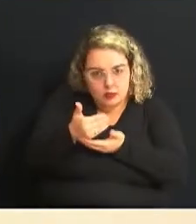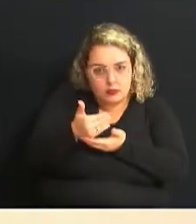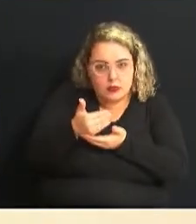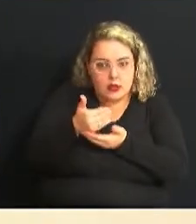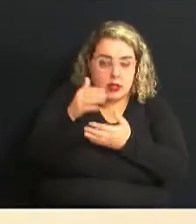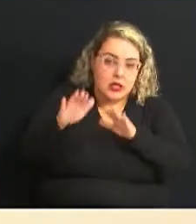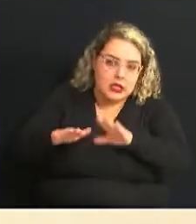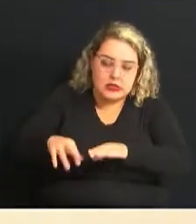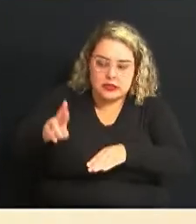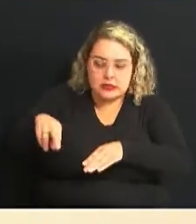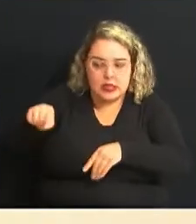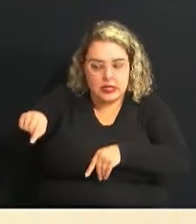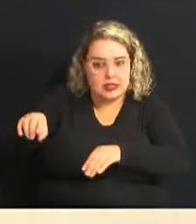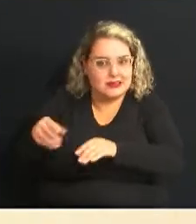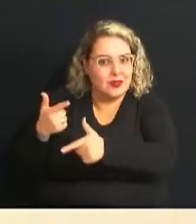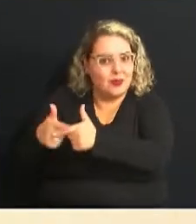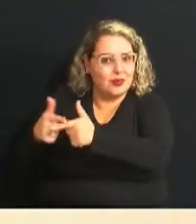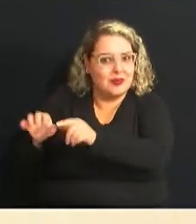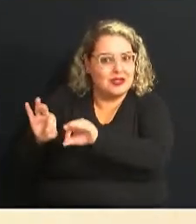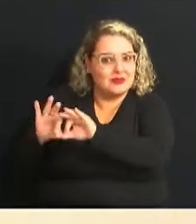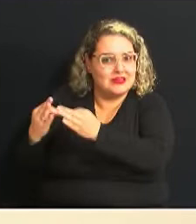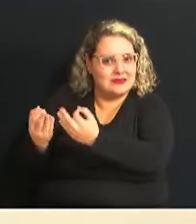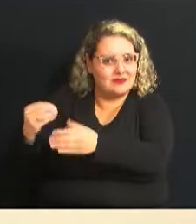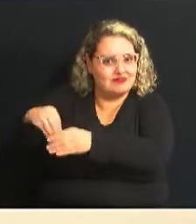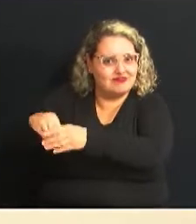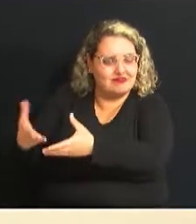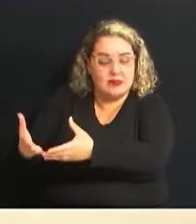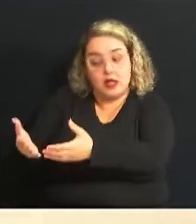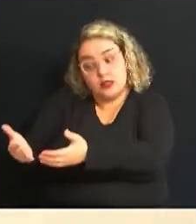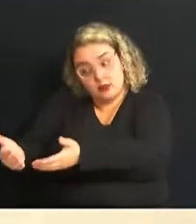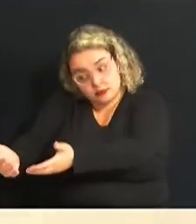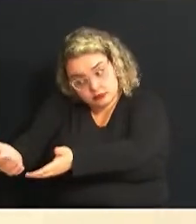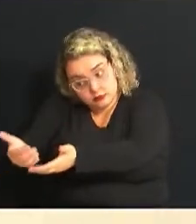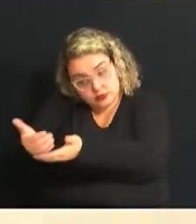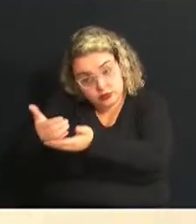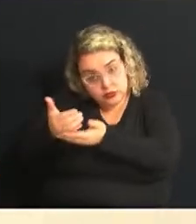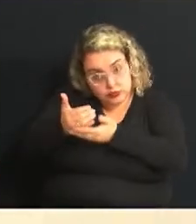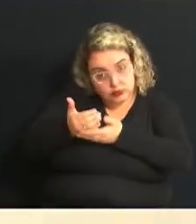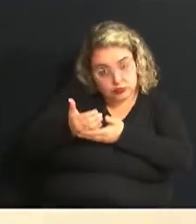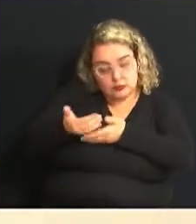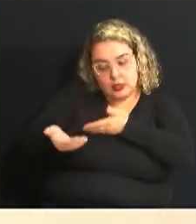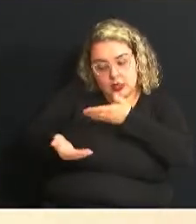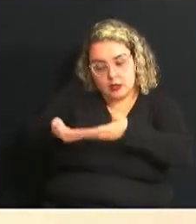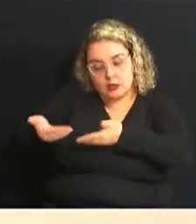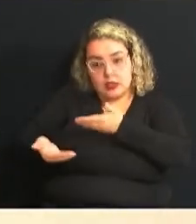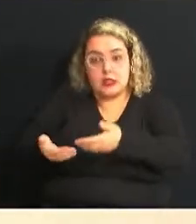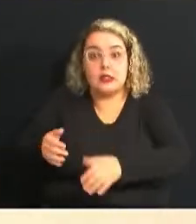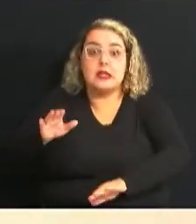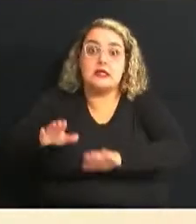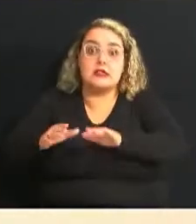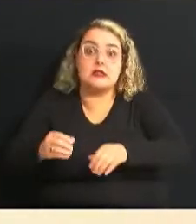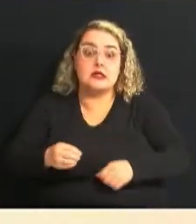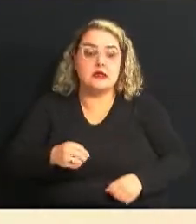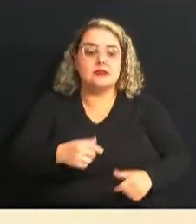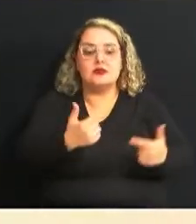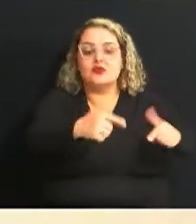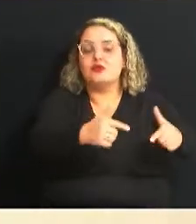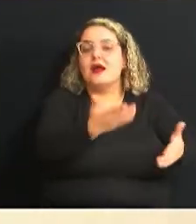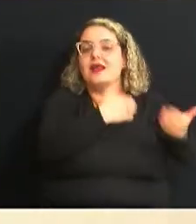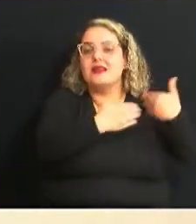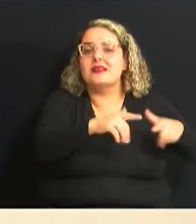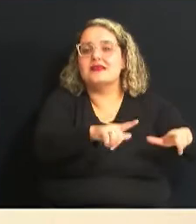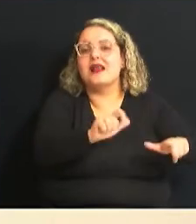problema dentro das suas famílias e foram tirados do convívio familiar. Então vão para alguns abrigos e algumas famílias que se